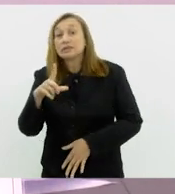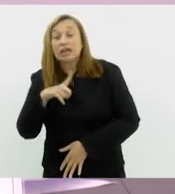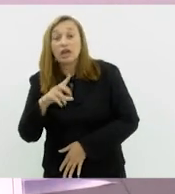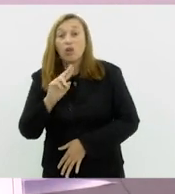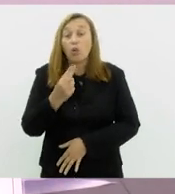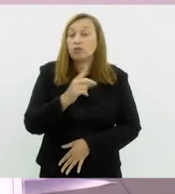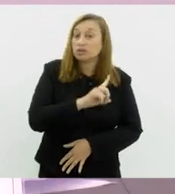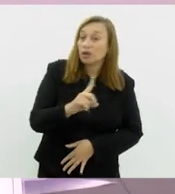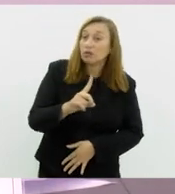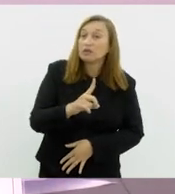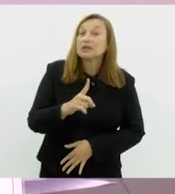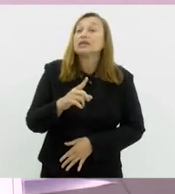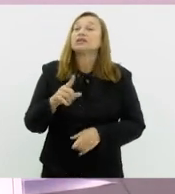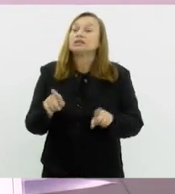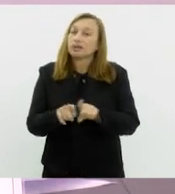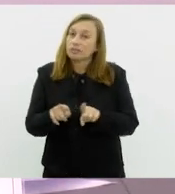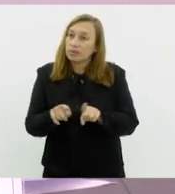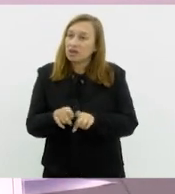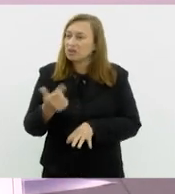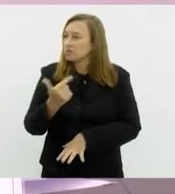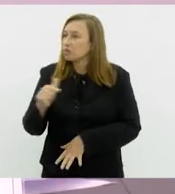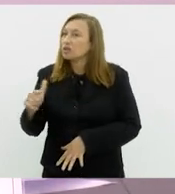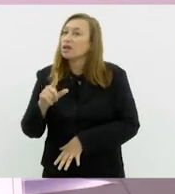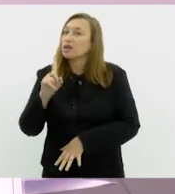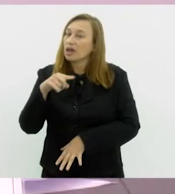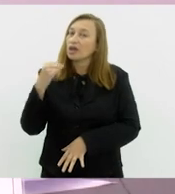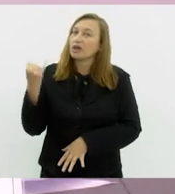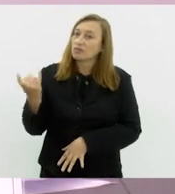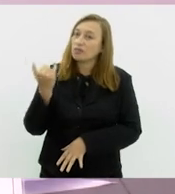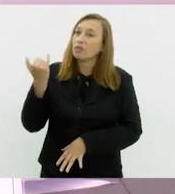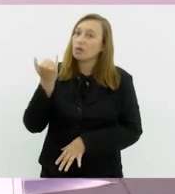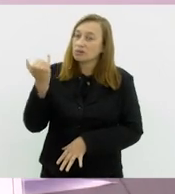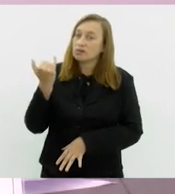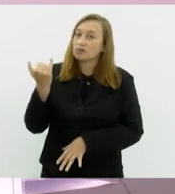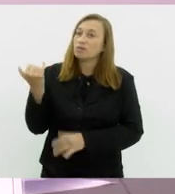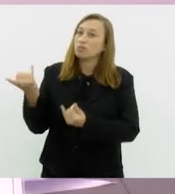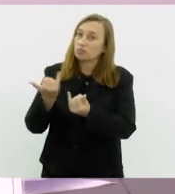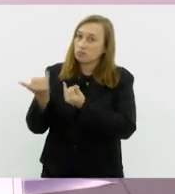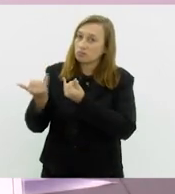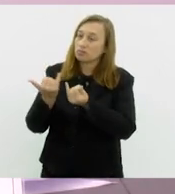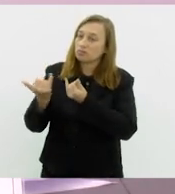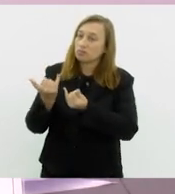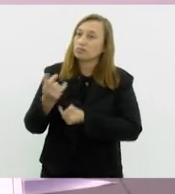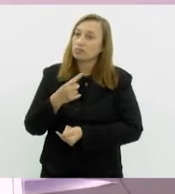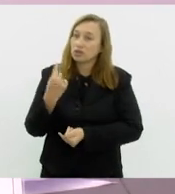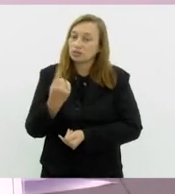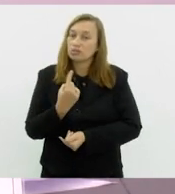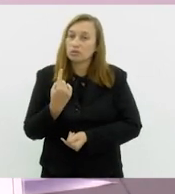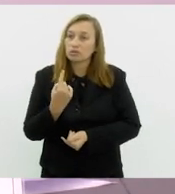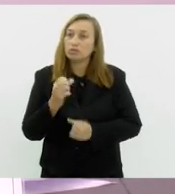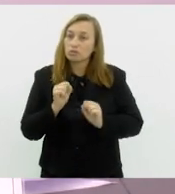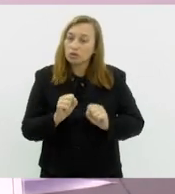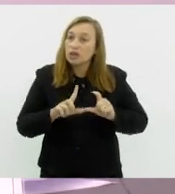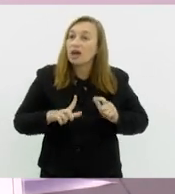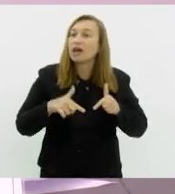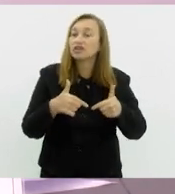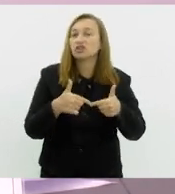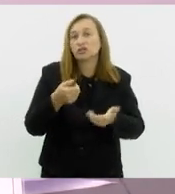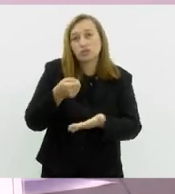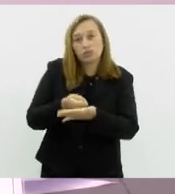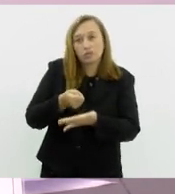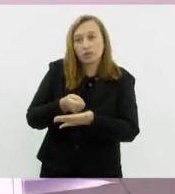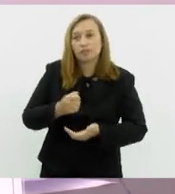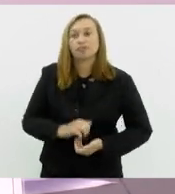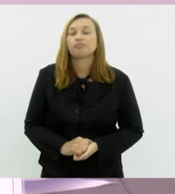não haver também é um dado importante para a gente, e relevante, justamente para que a gente possa cobrar.